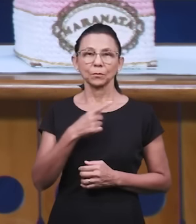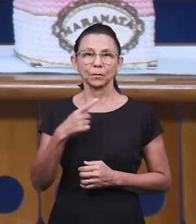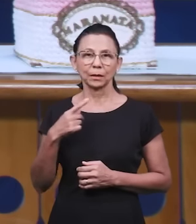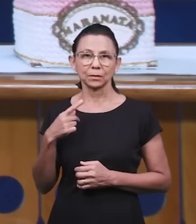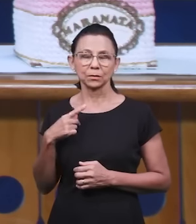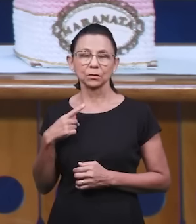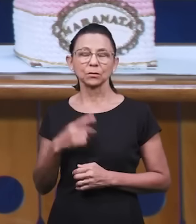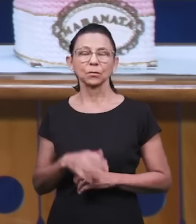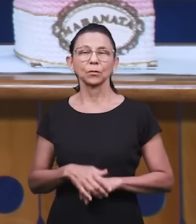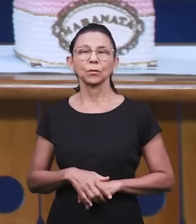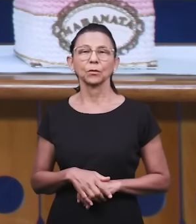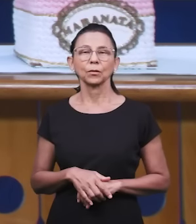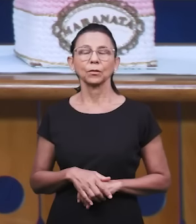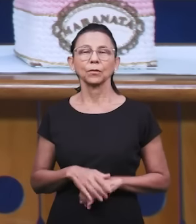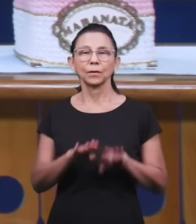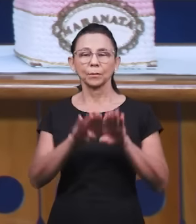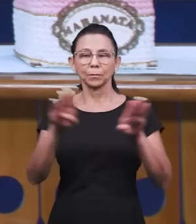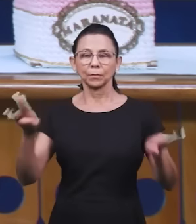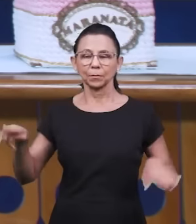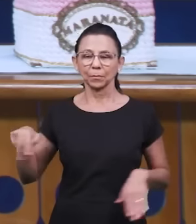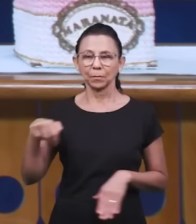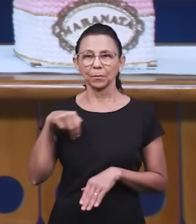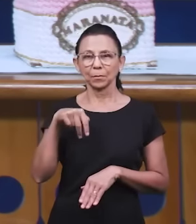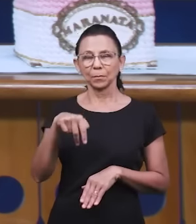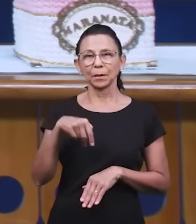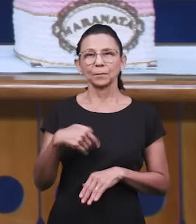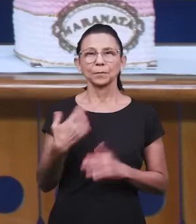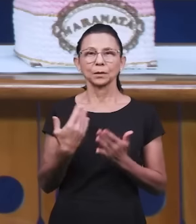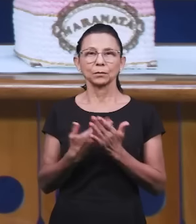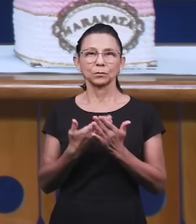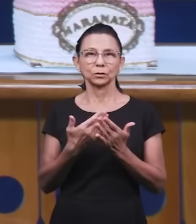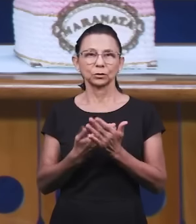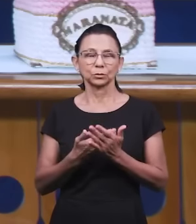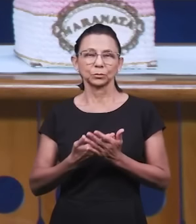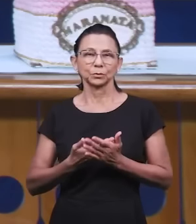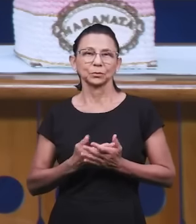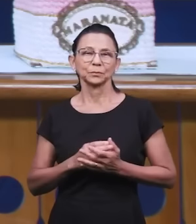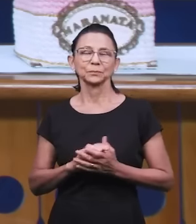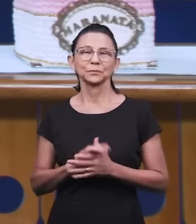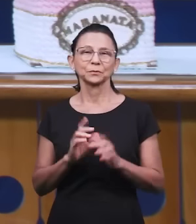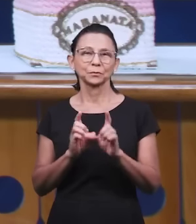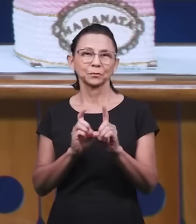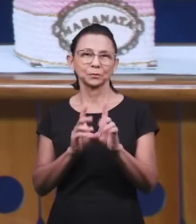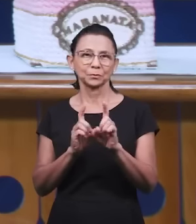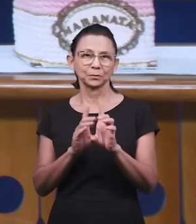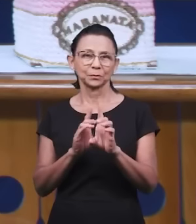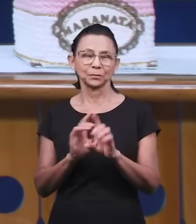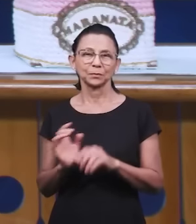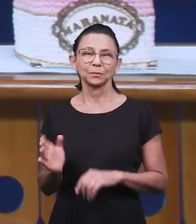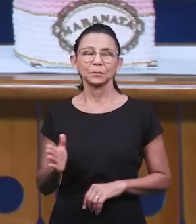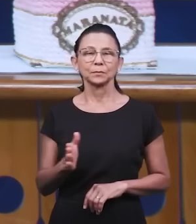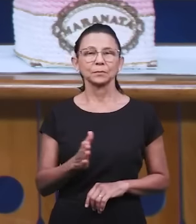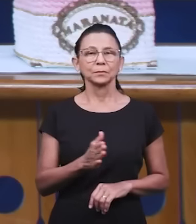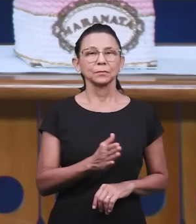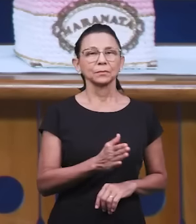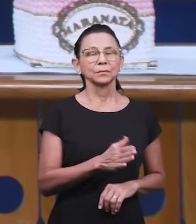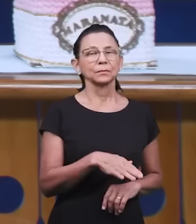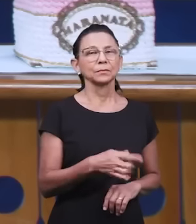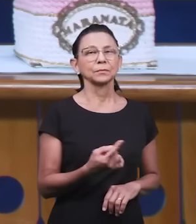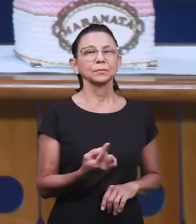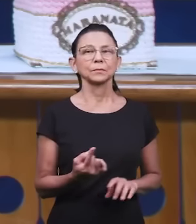pastor vai trazer a mensagem para nós, o estudo para nós nessa terça-feira. Vamos glorificar ao Senhor